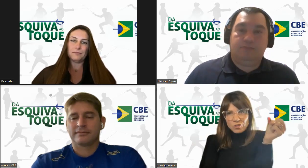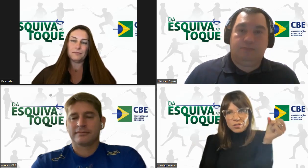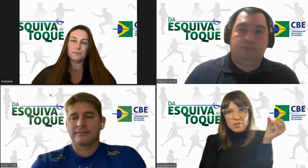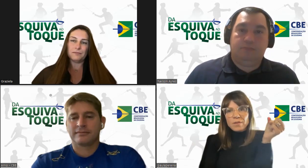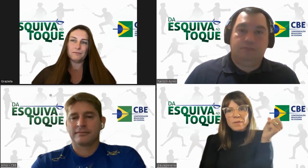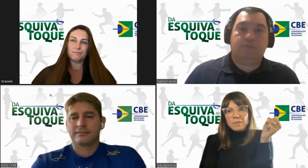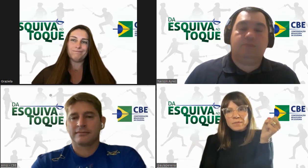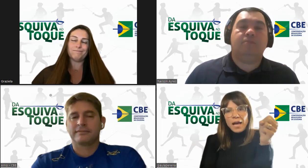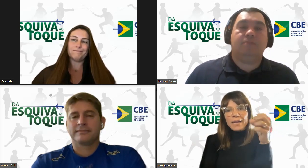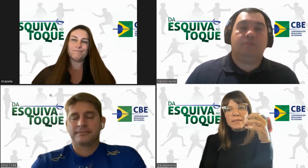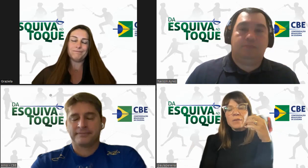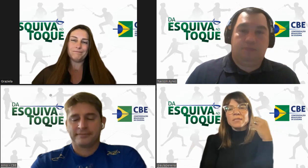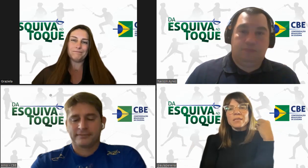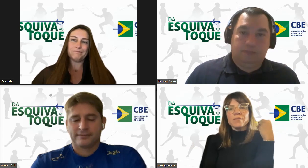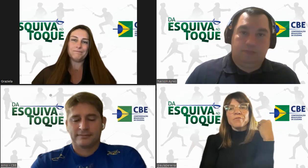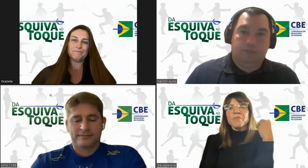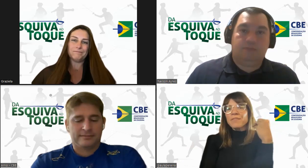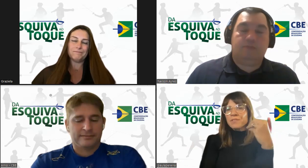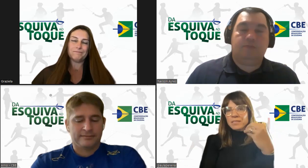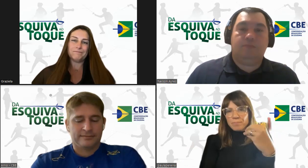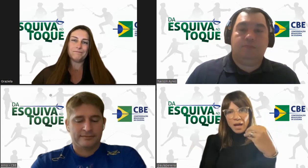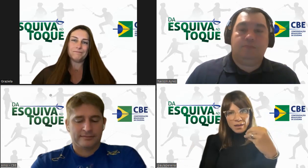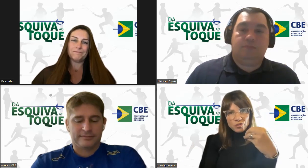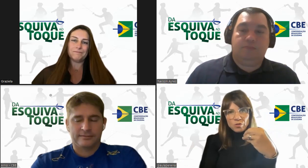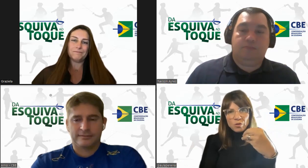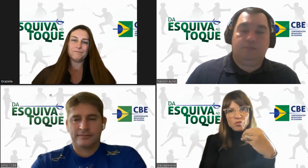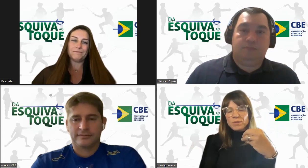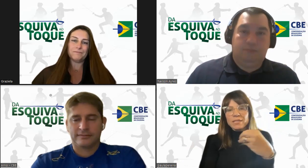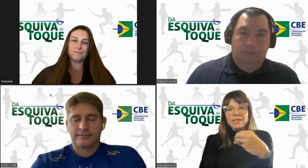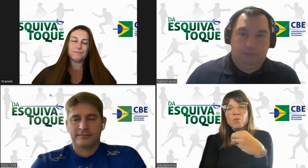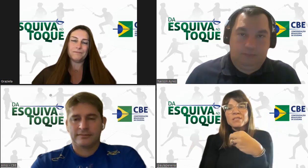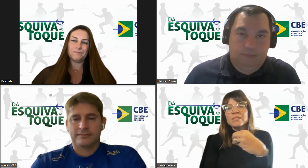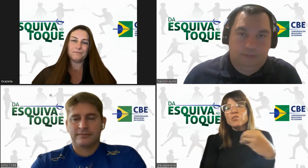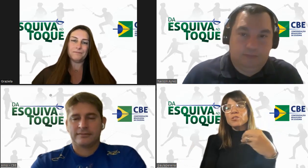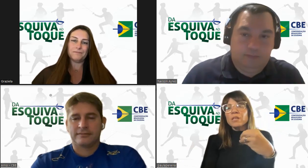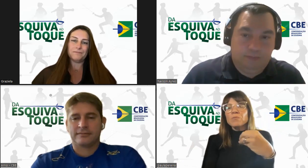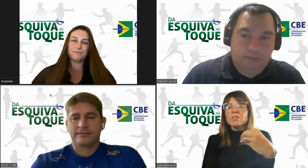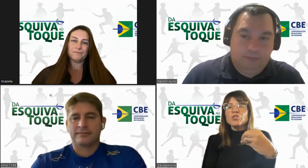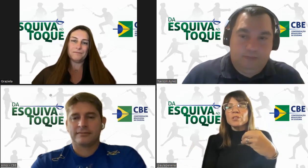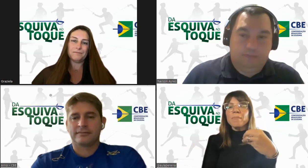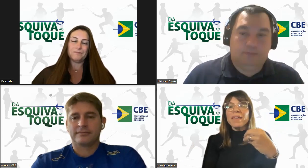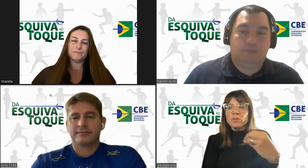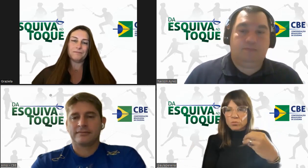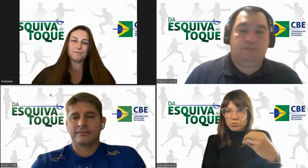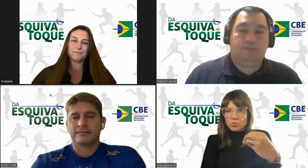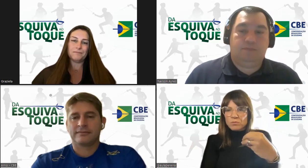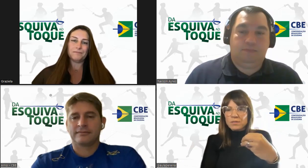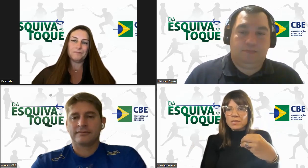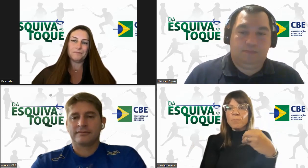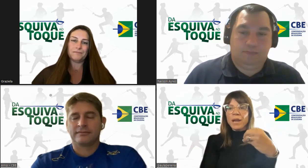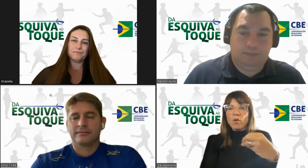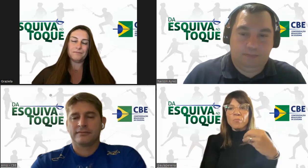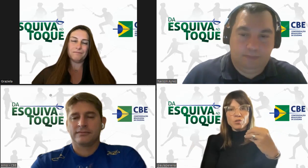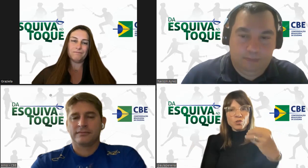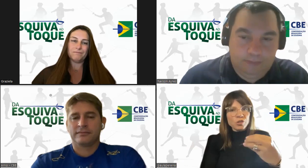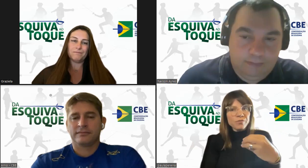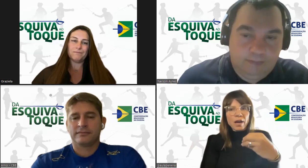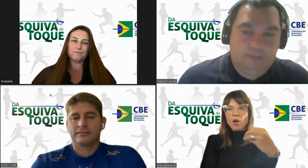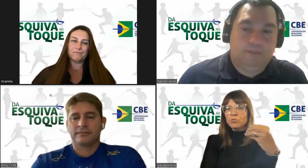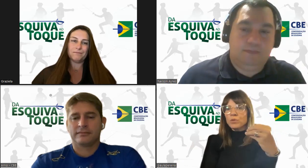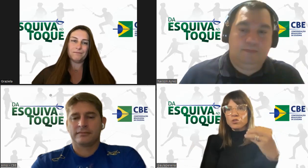da ansiedade tá então assim vai fazer parte que eu digo assim não existe não sentir medo numa situação